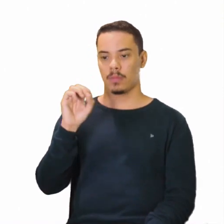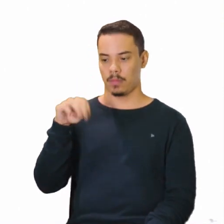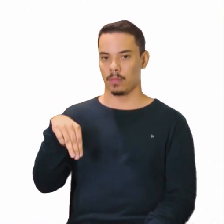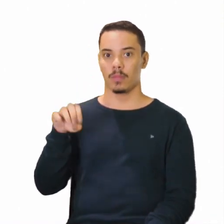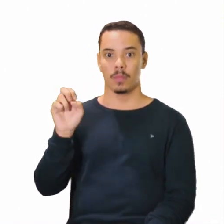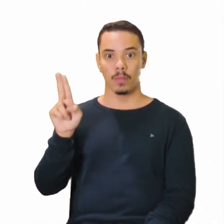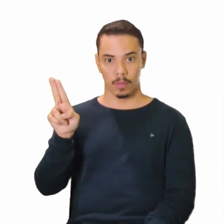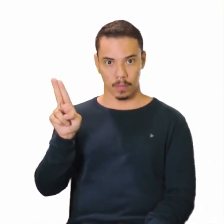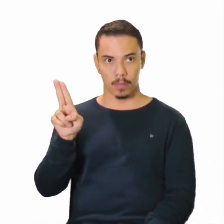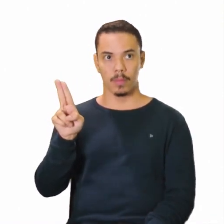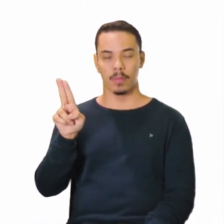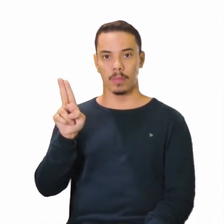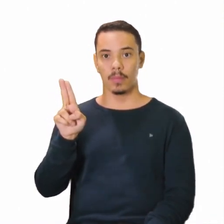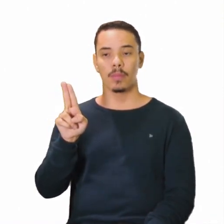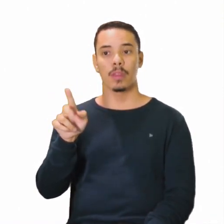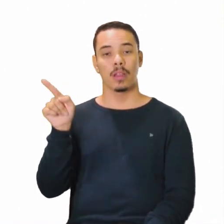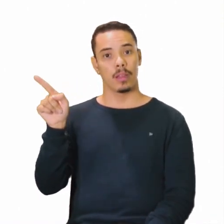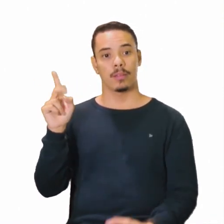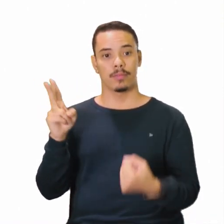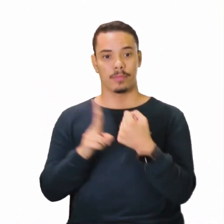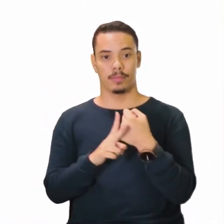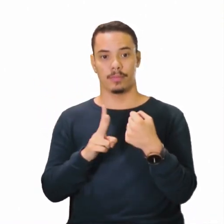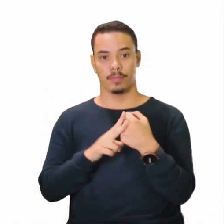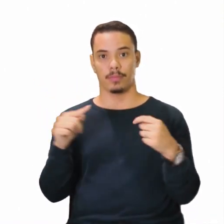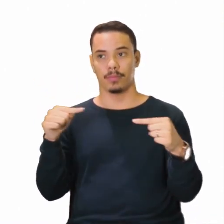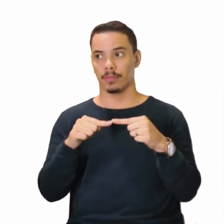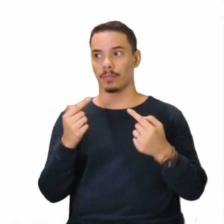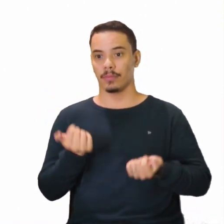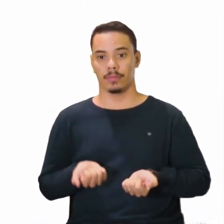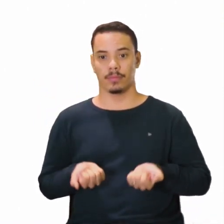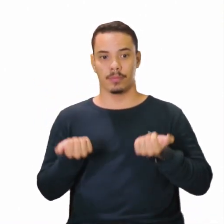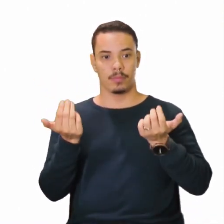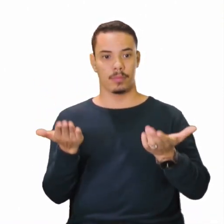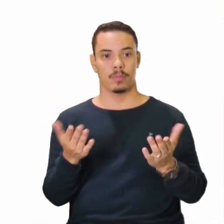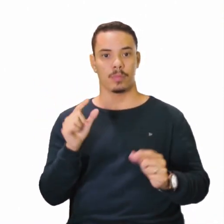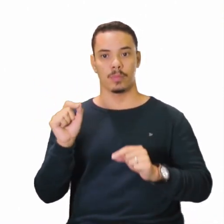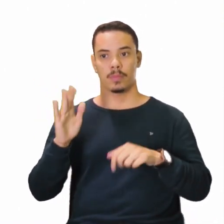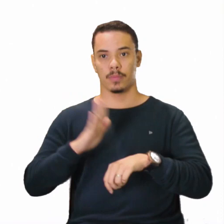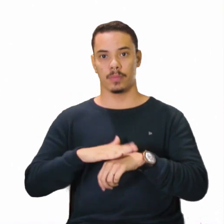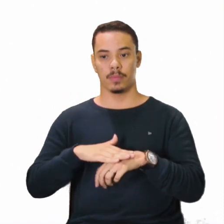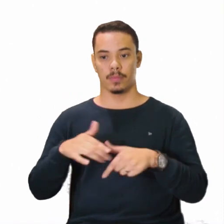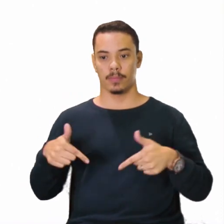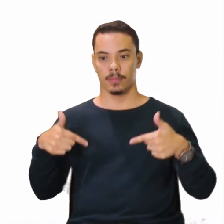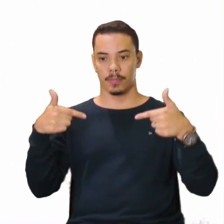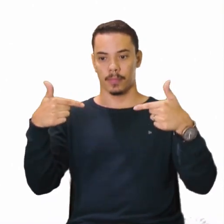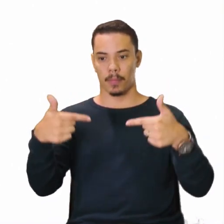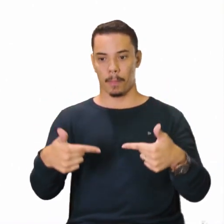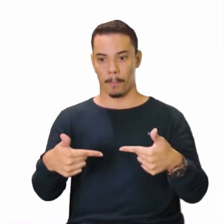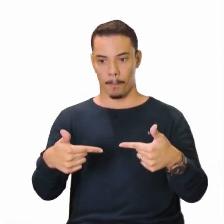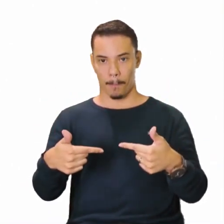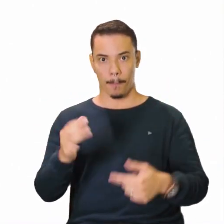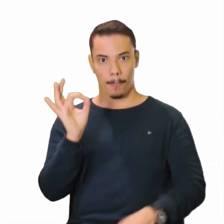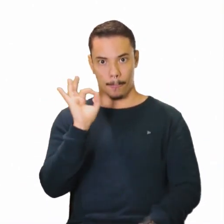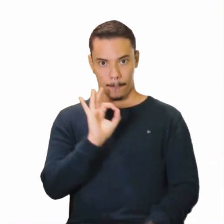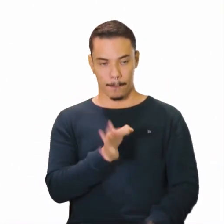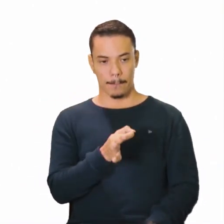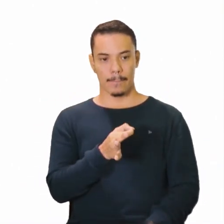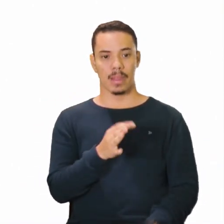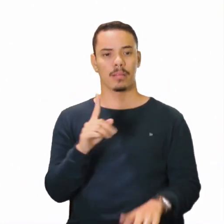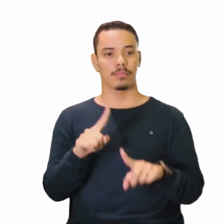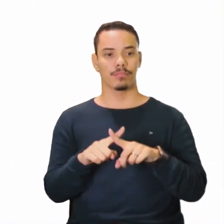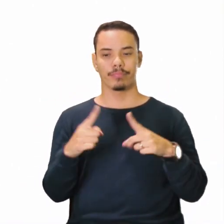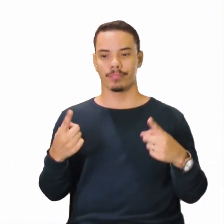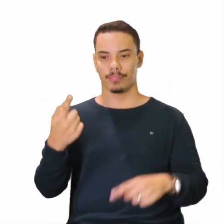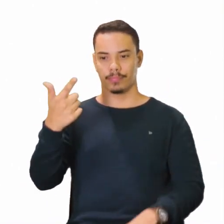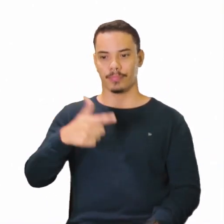Ok. Então, esse verbo está indicando uma ação, né? Beleza? Mais